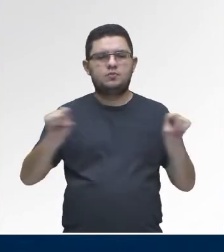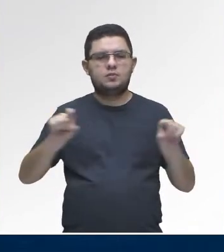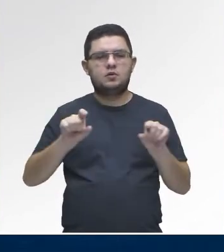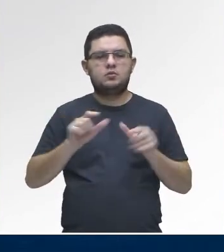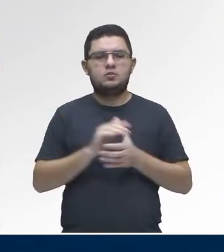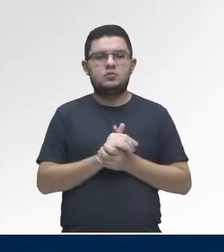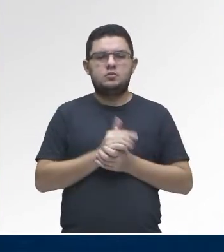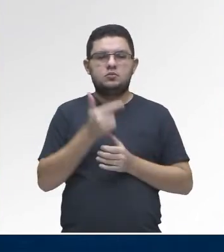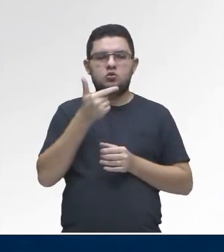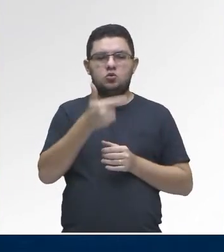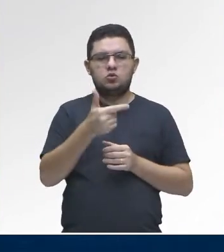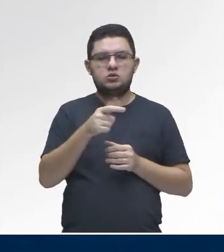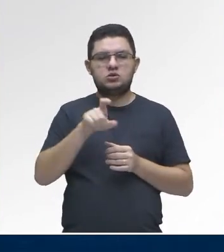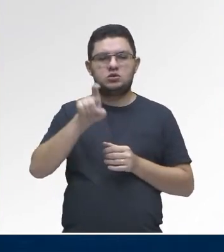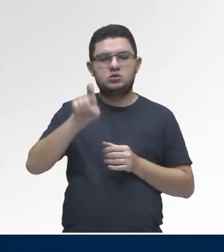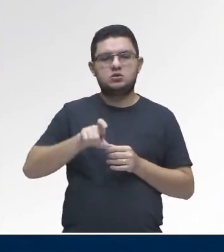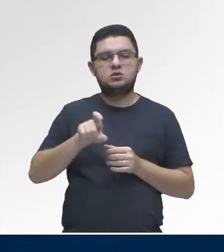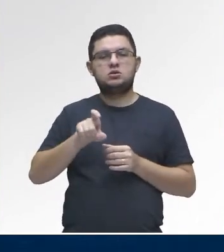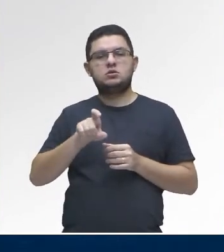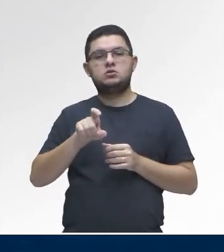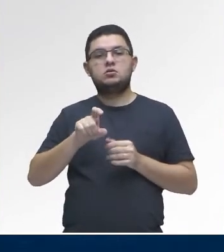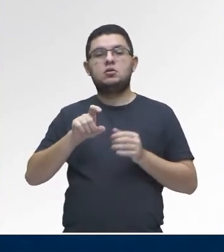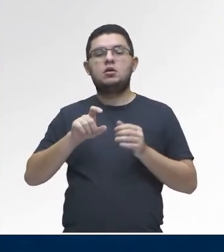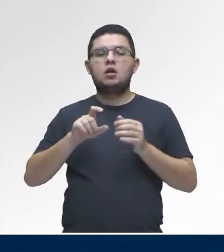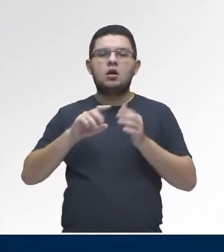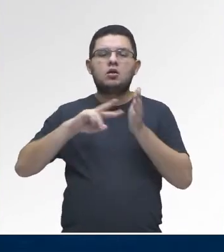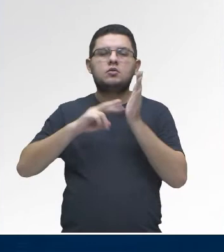100. Então, se a gente tentar